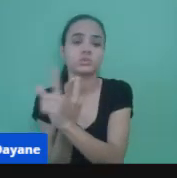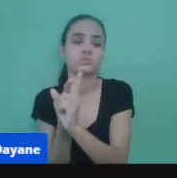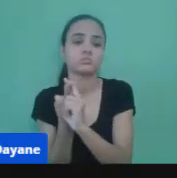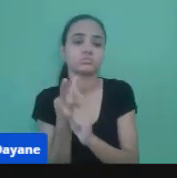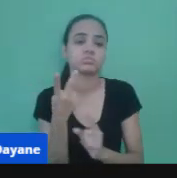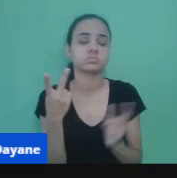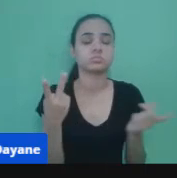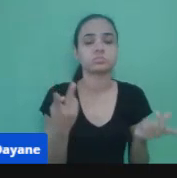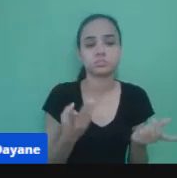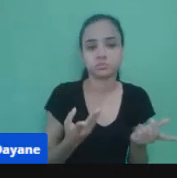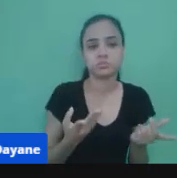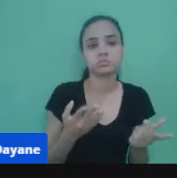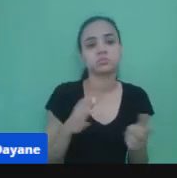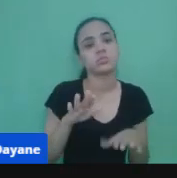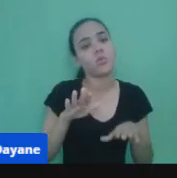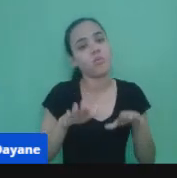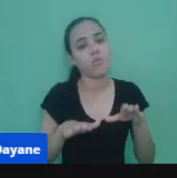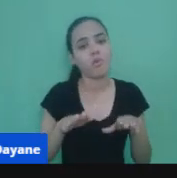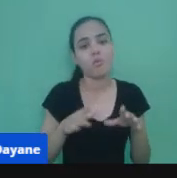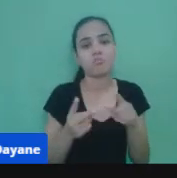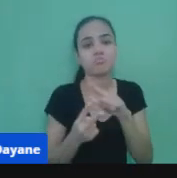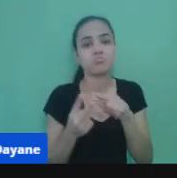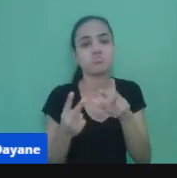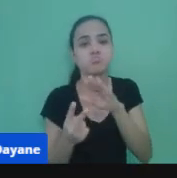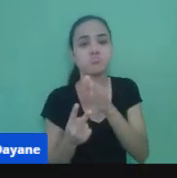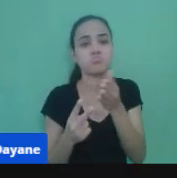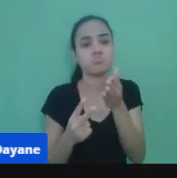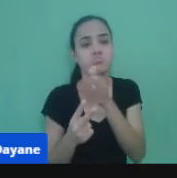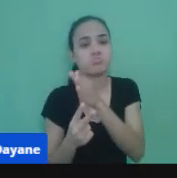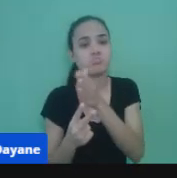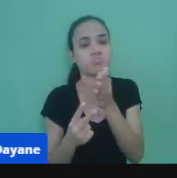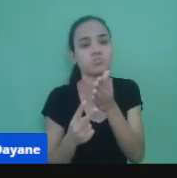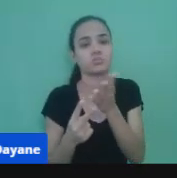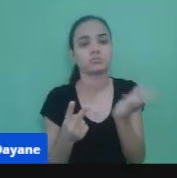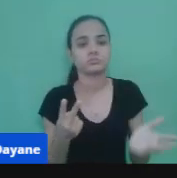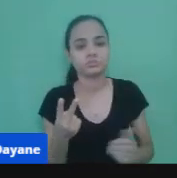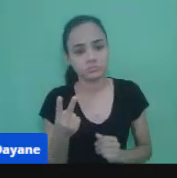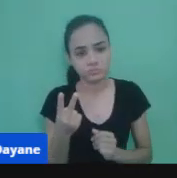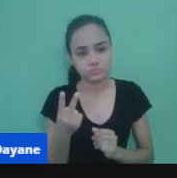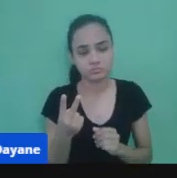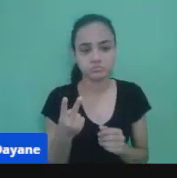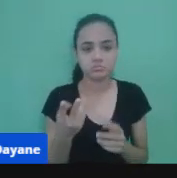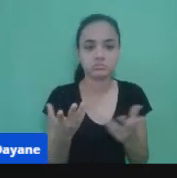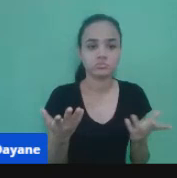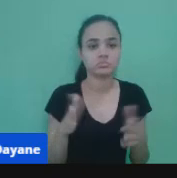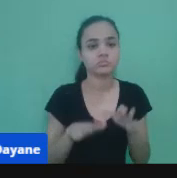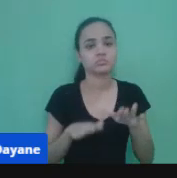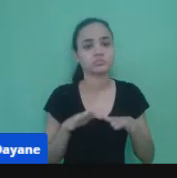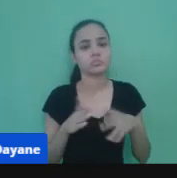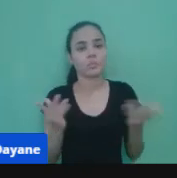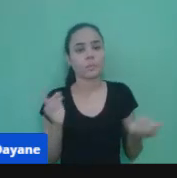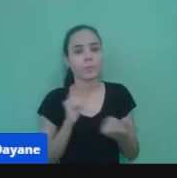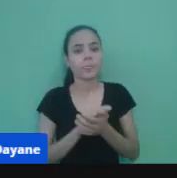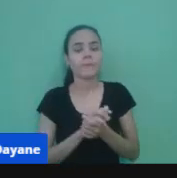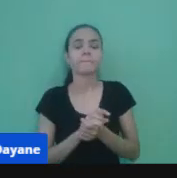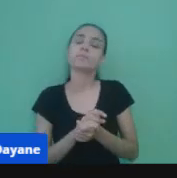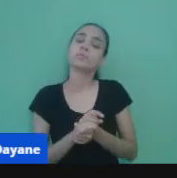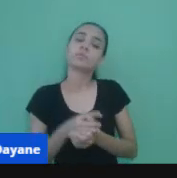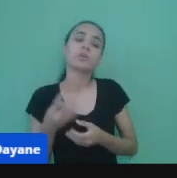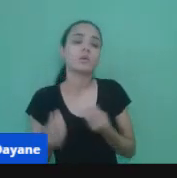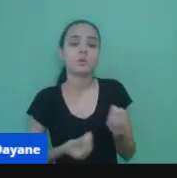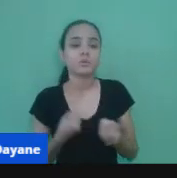Então, esses seriam duas possibilidades, dois exemplos de como que a gente poderia proceder na